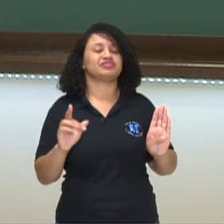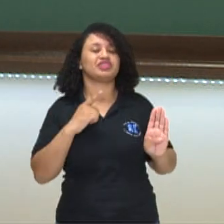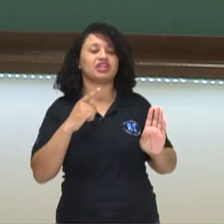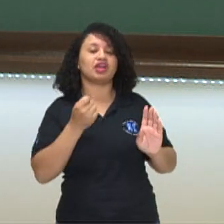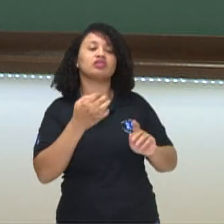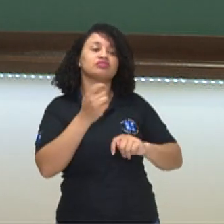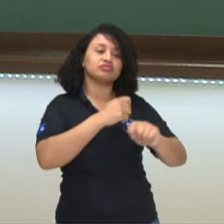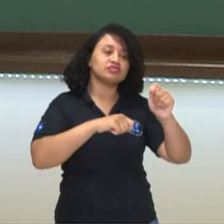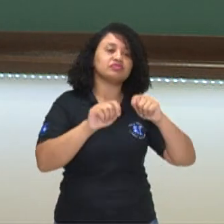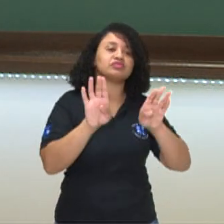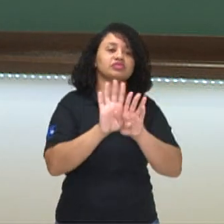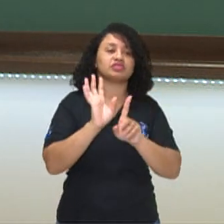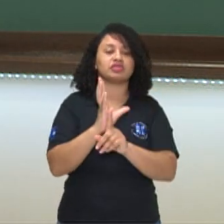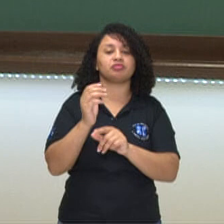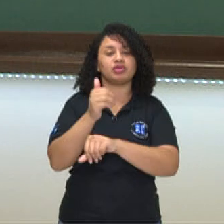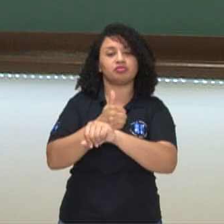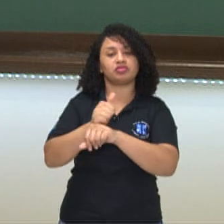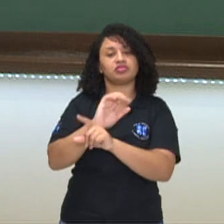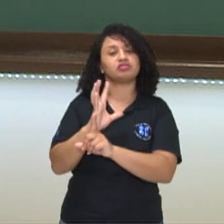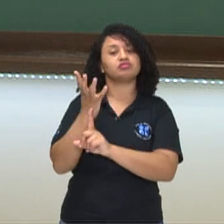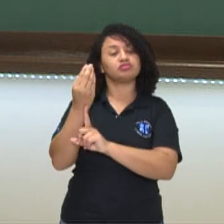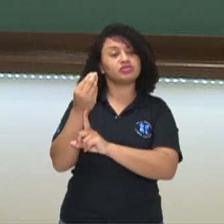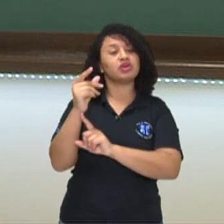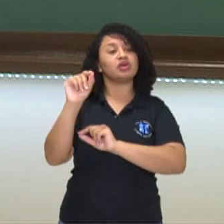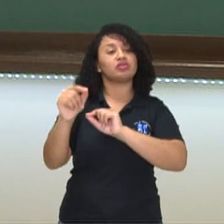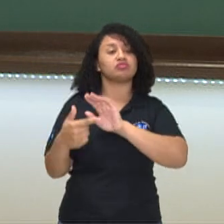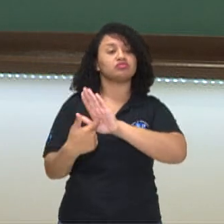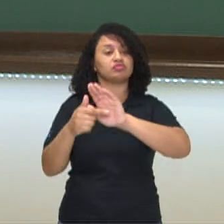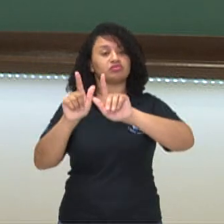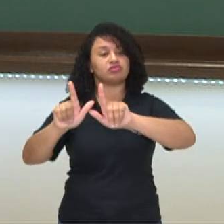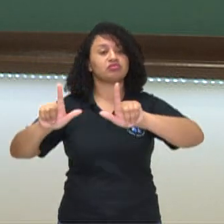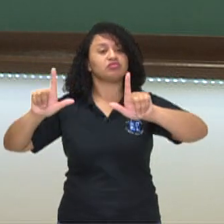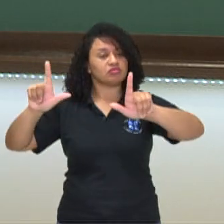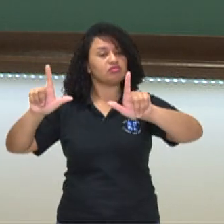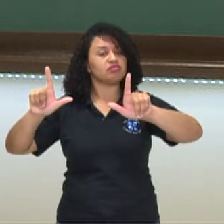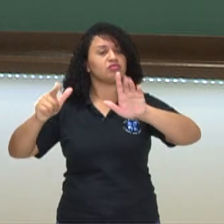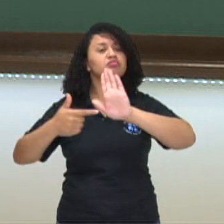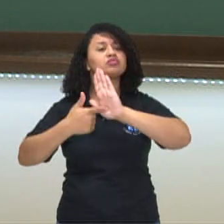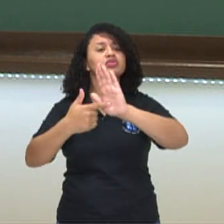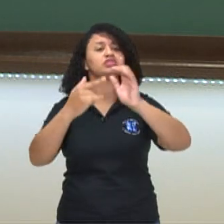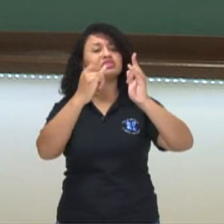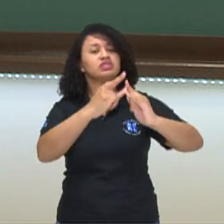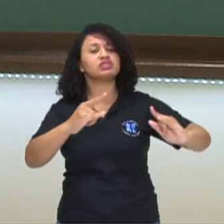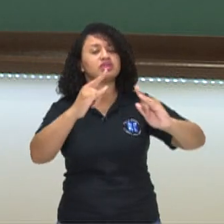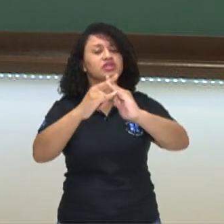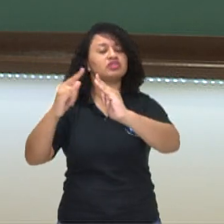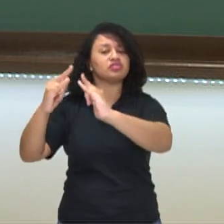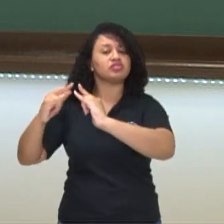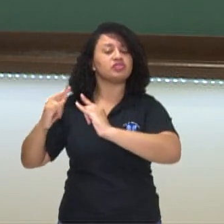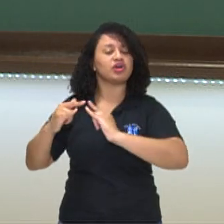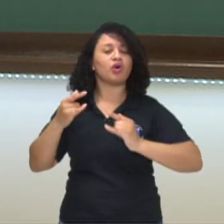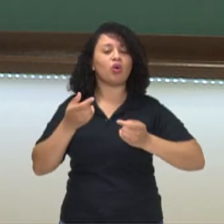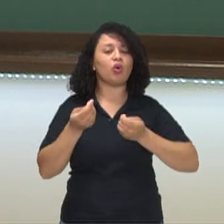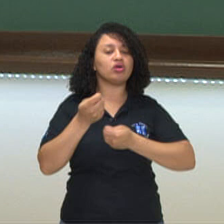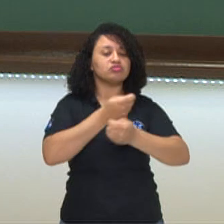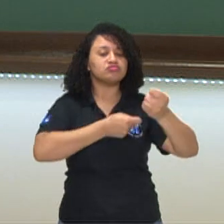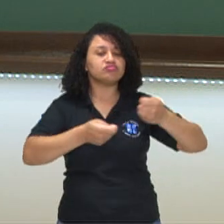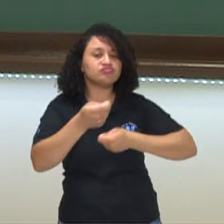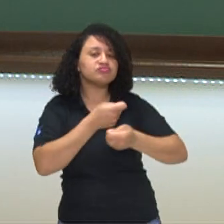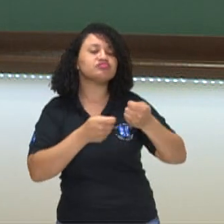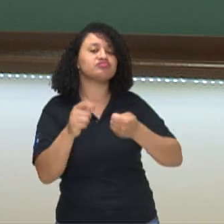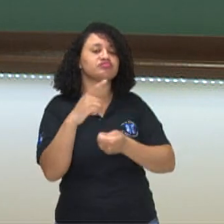mercadores e artesãos, ali nessa reprodução de uma obra marcando as feiras medieval, esse comércio, né,